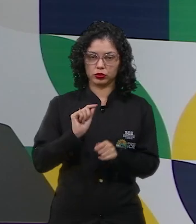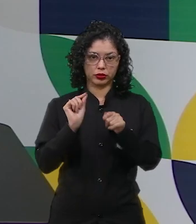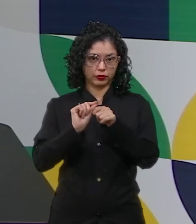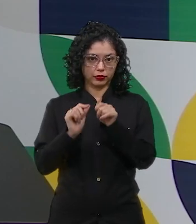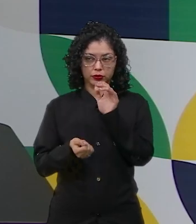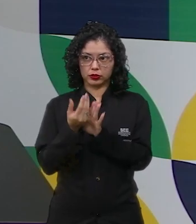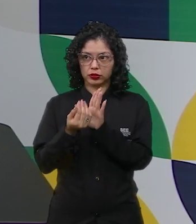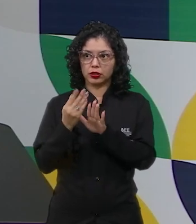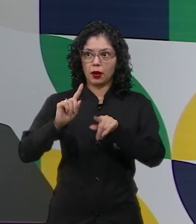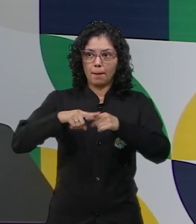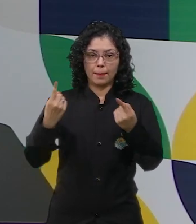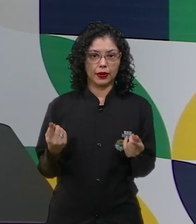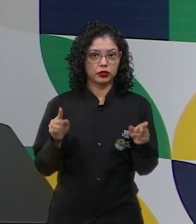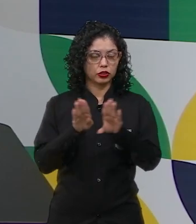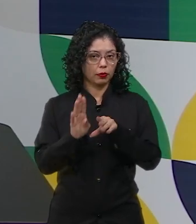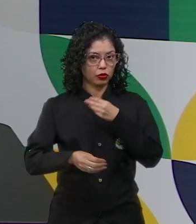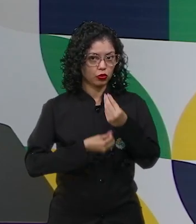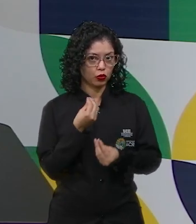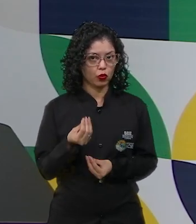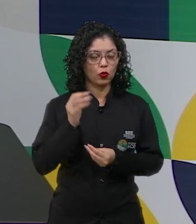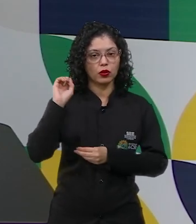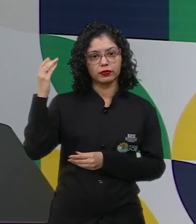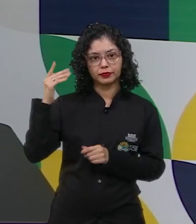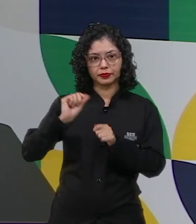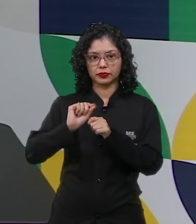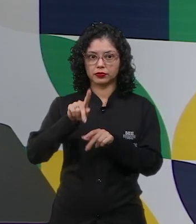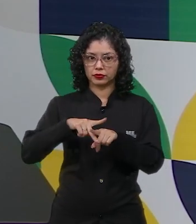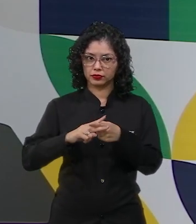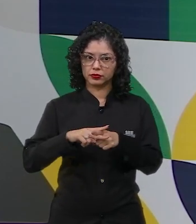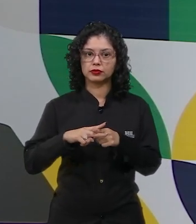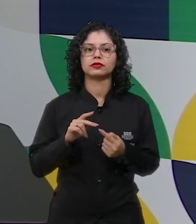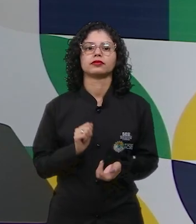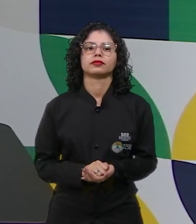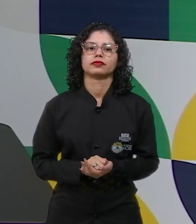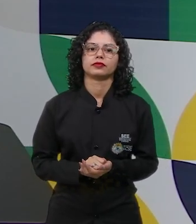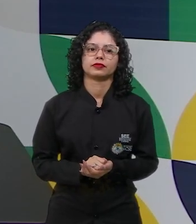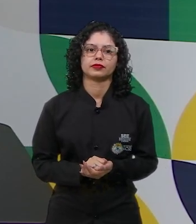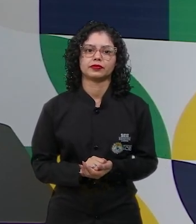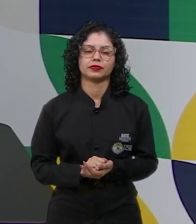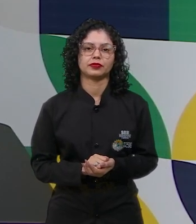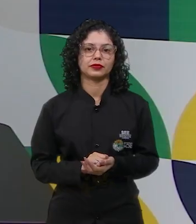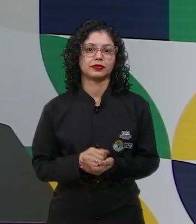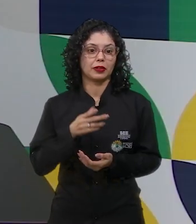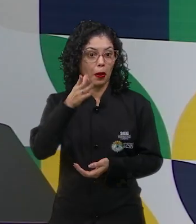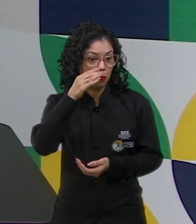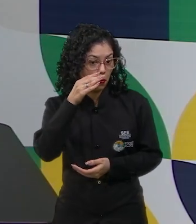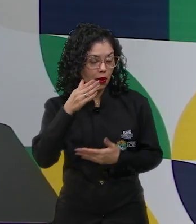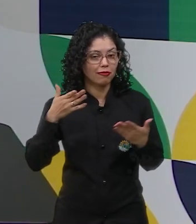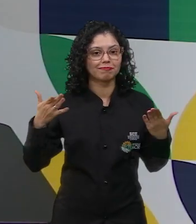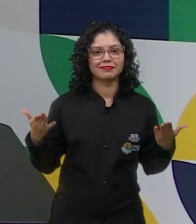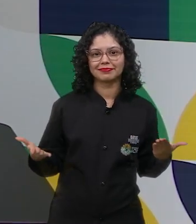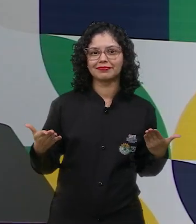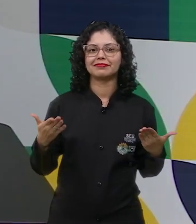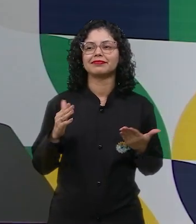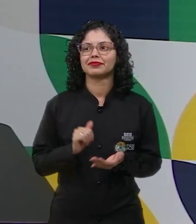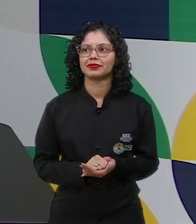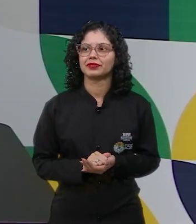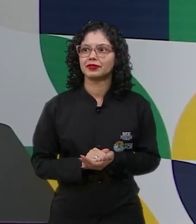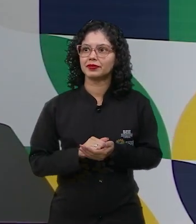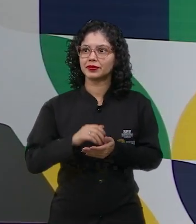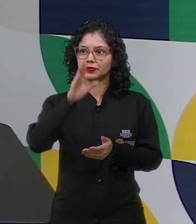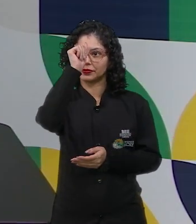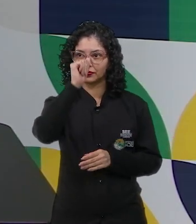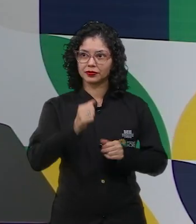feitos, mas também de como eles funcionam, gente. Eu sou uma pessoa extremamente curiosa e